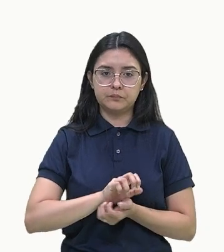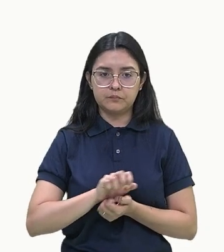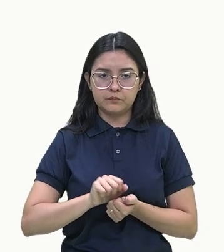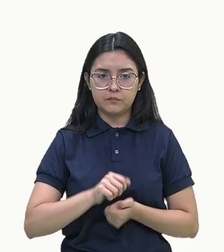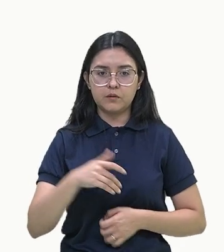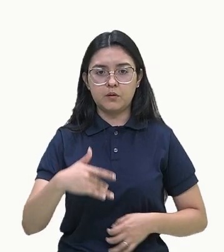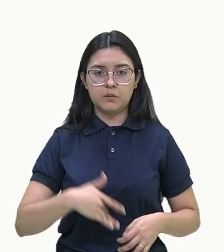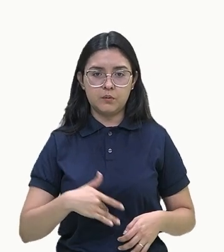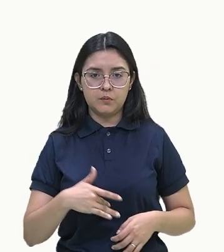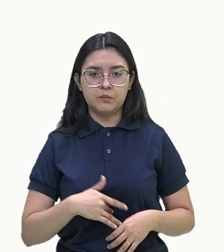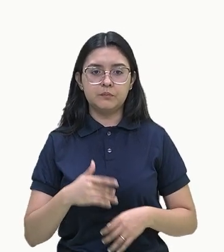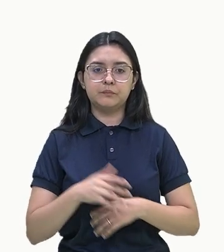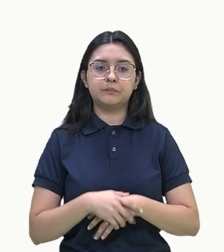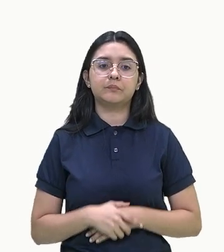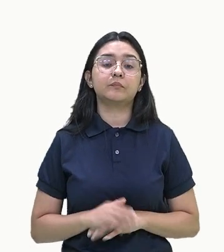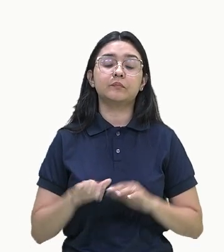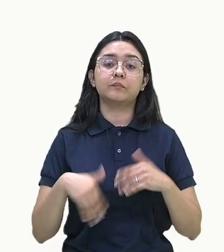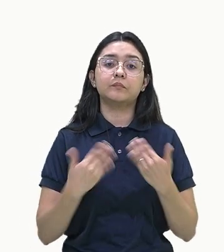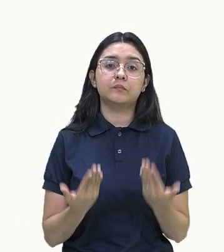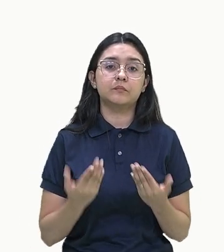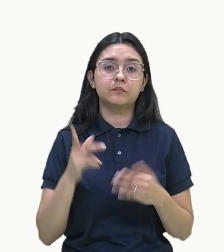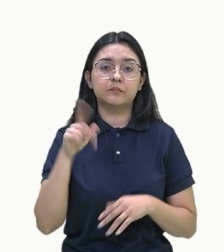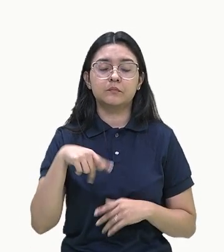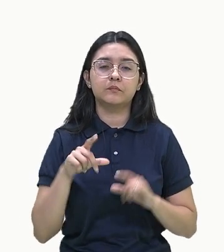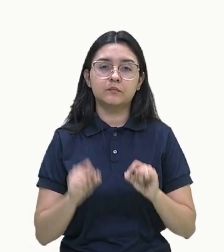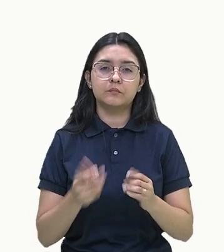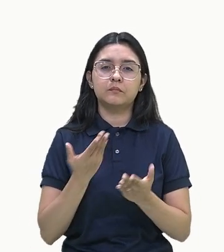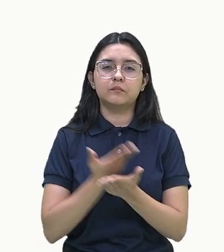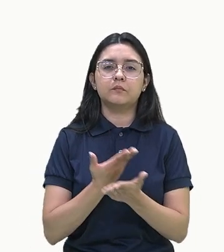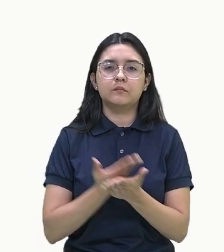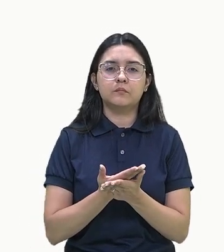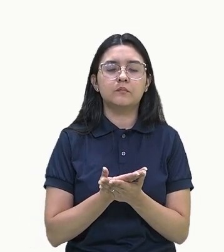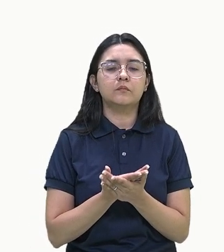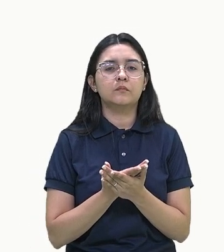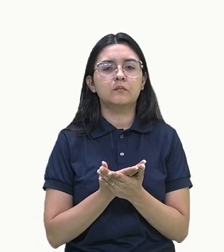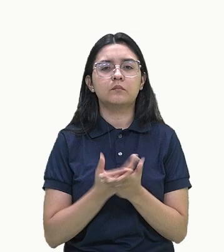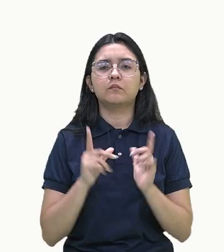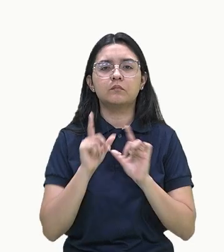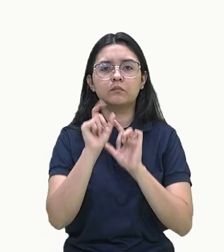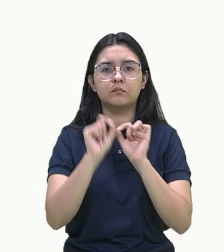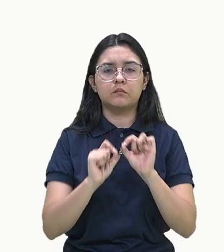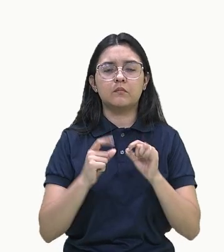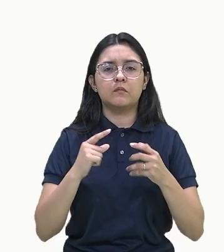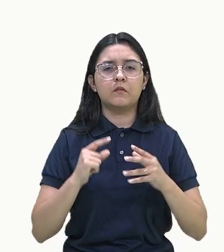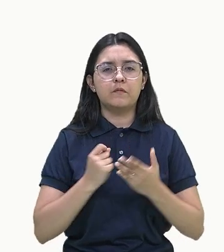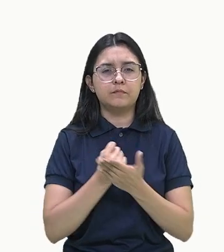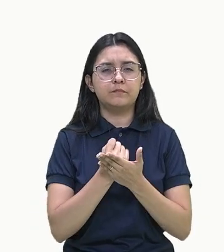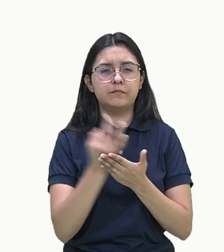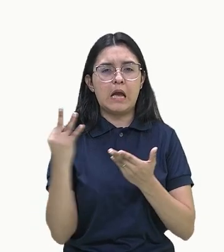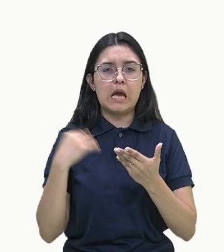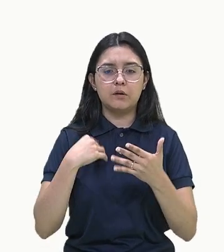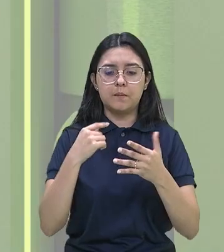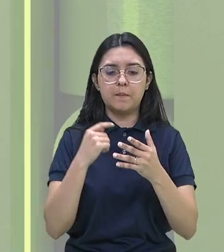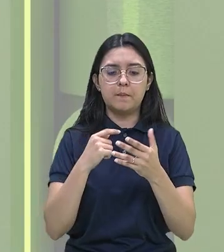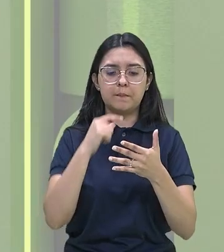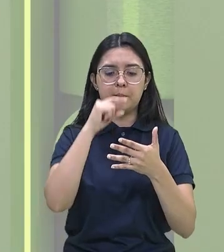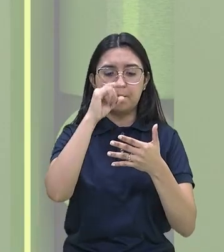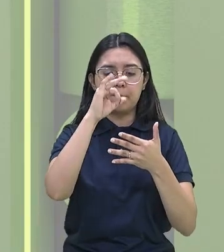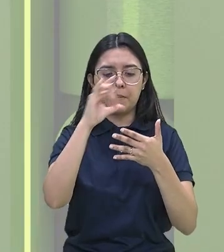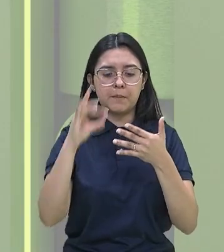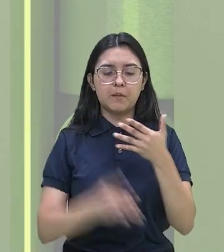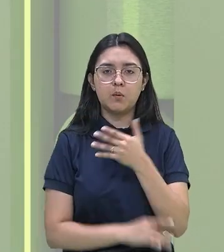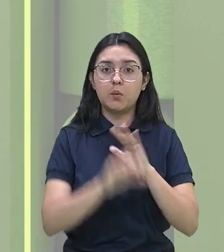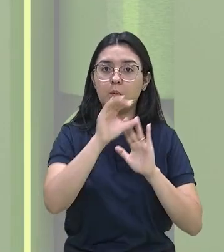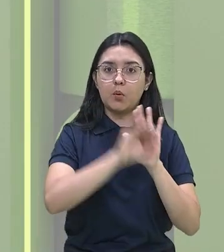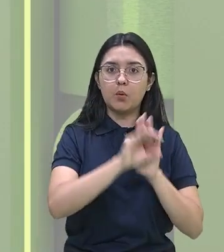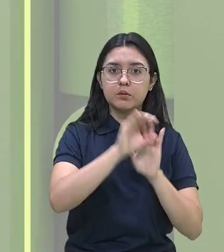digestório, tá? Então, é uma aula, nós tivemos agora aqui uma aula cheia de termos, cheia de conceitos,